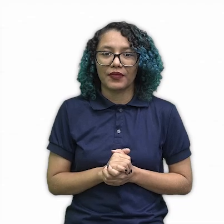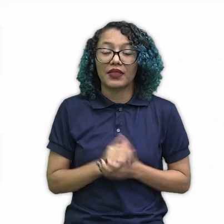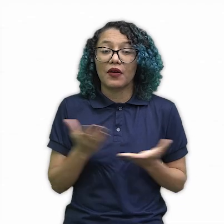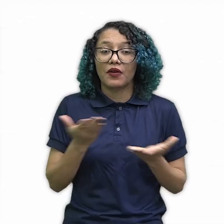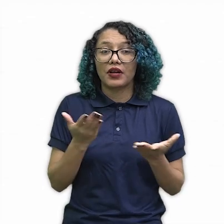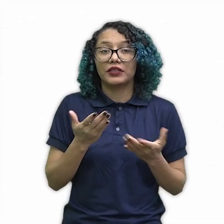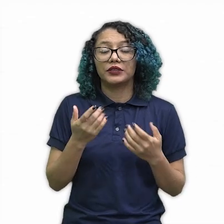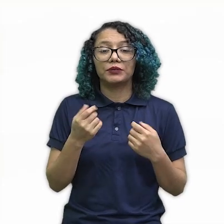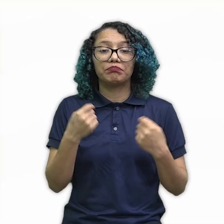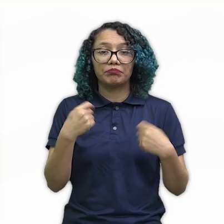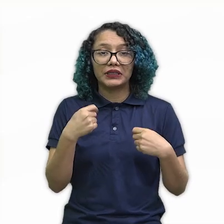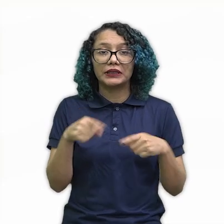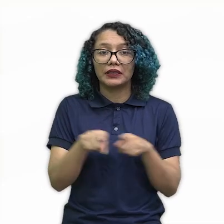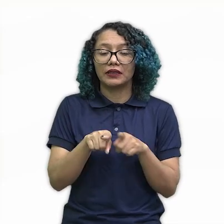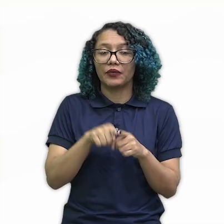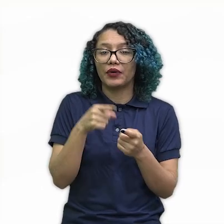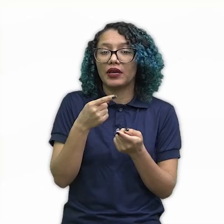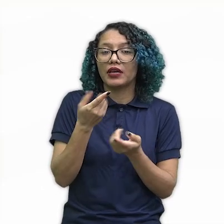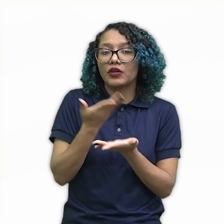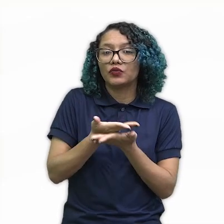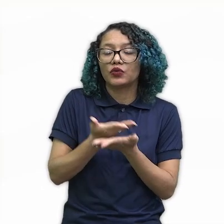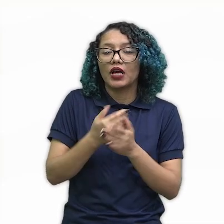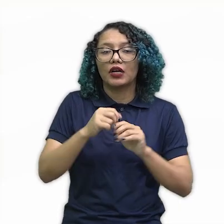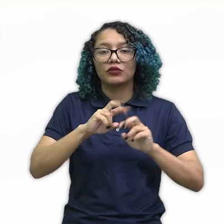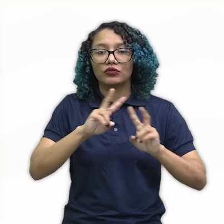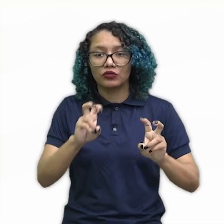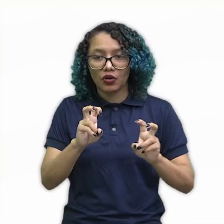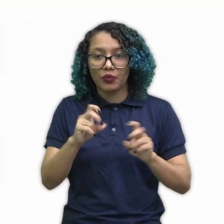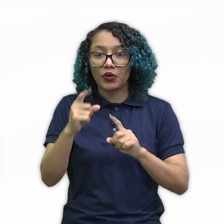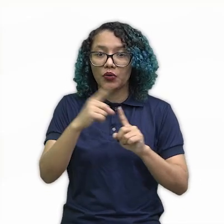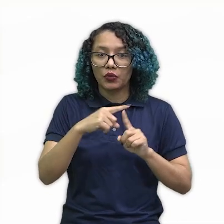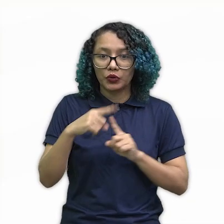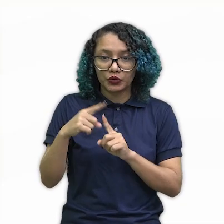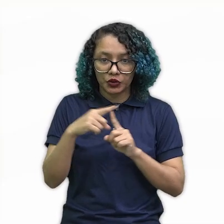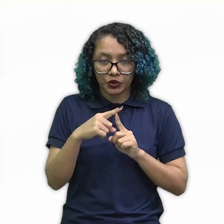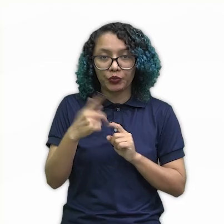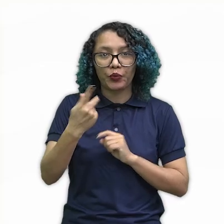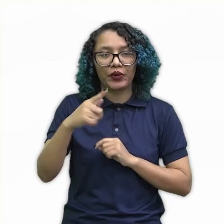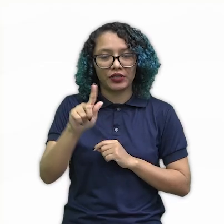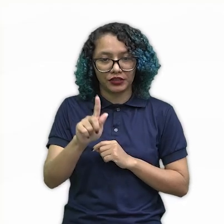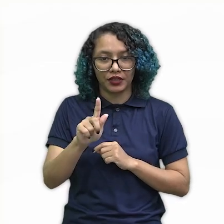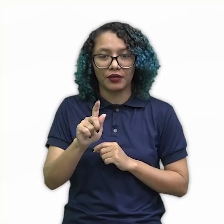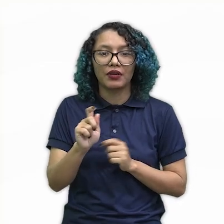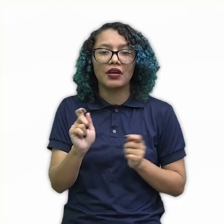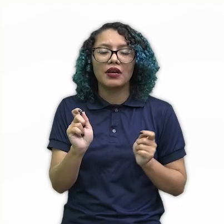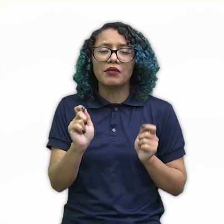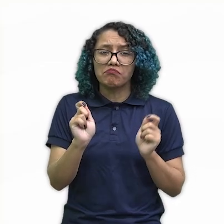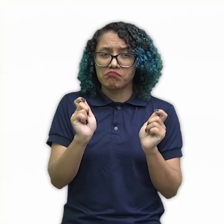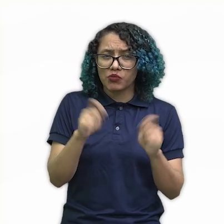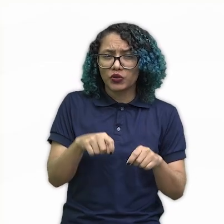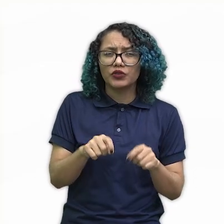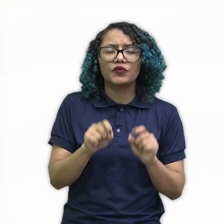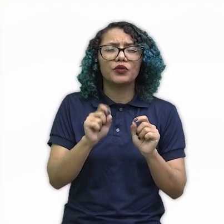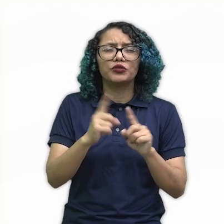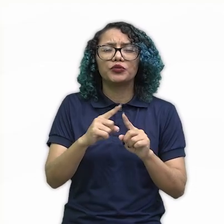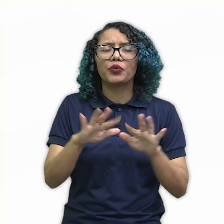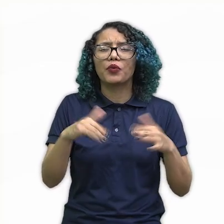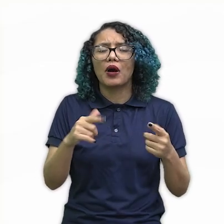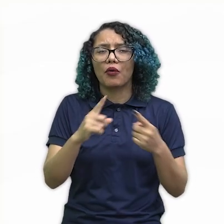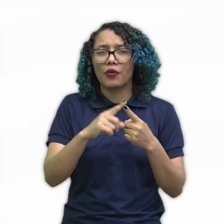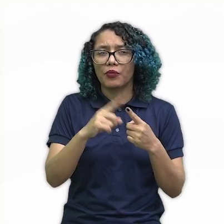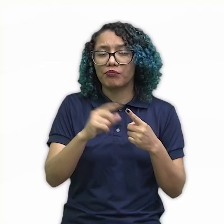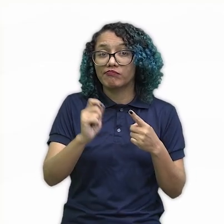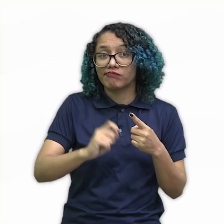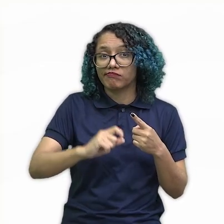exemplo, a classificação, né? As progressões geométricas podem ser classificadas em crescentes,